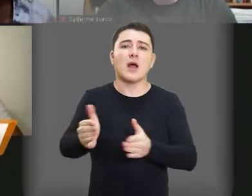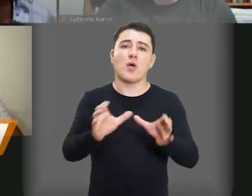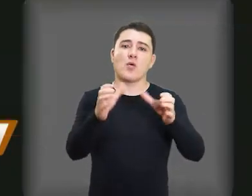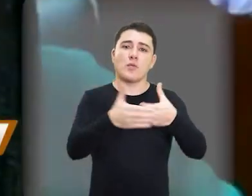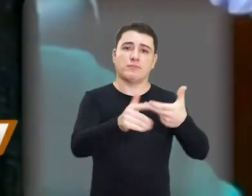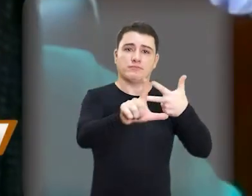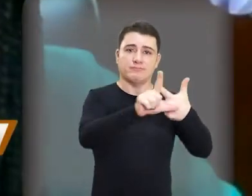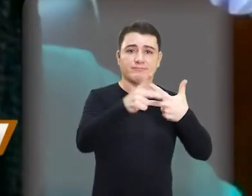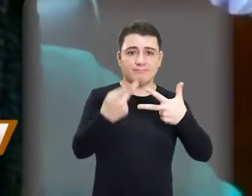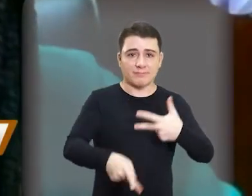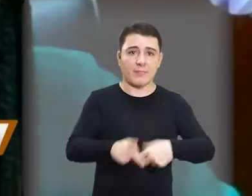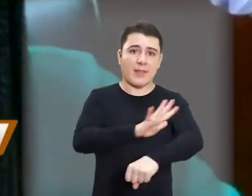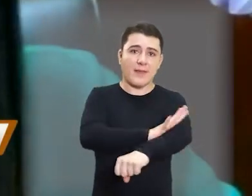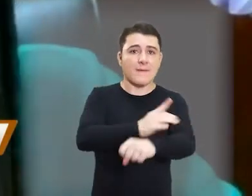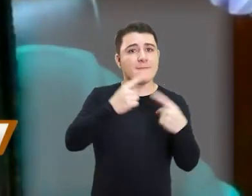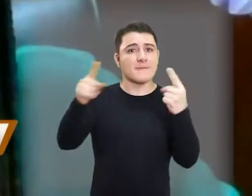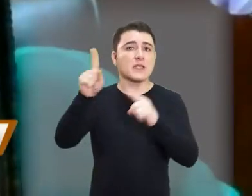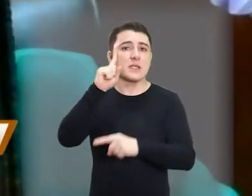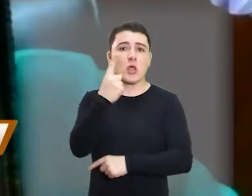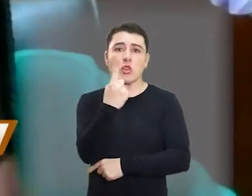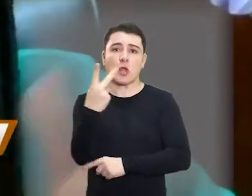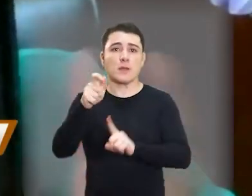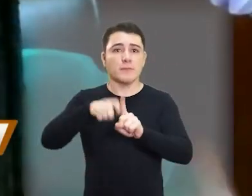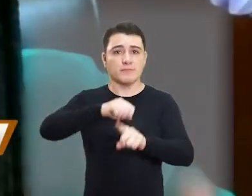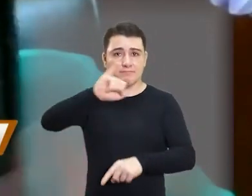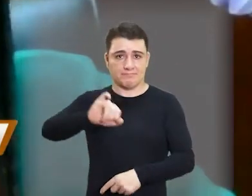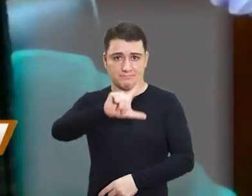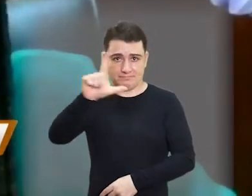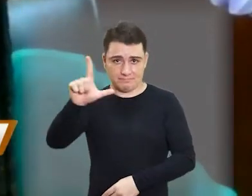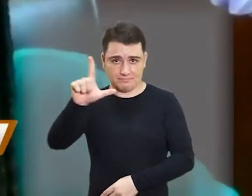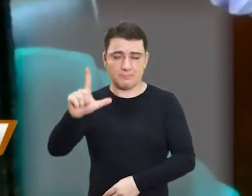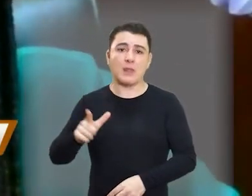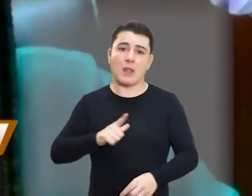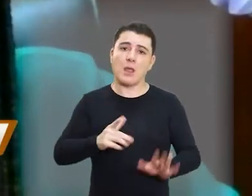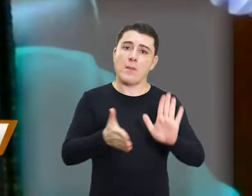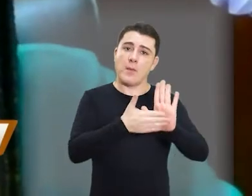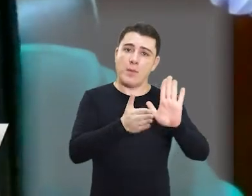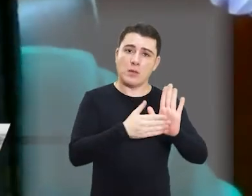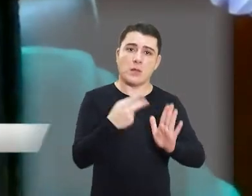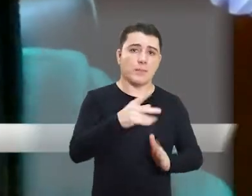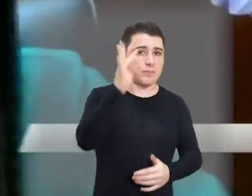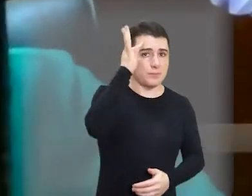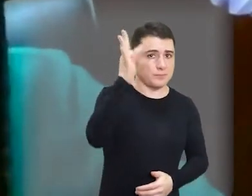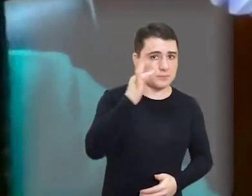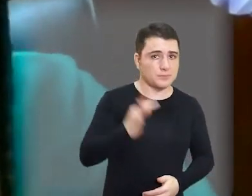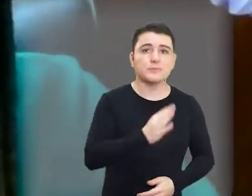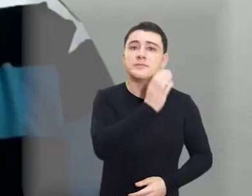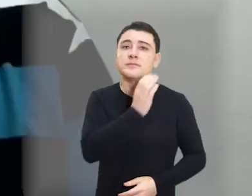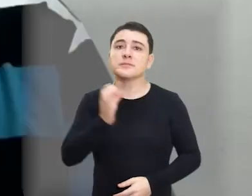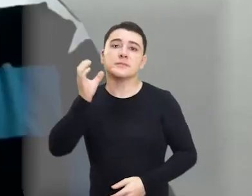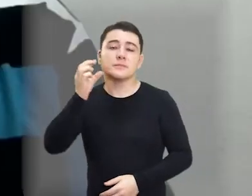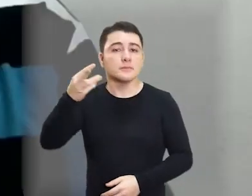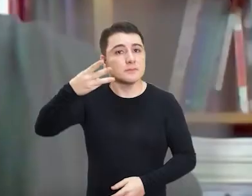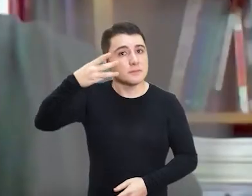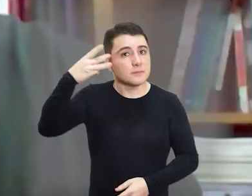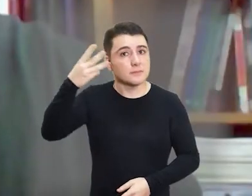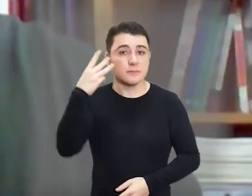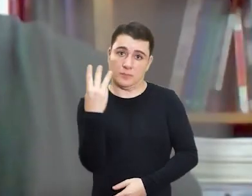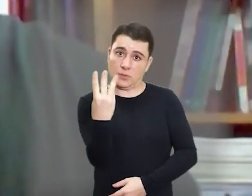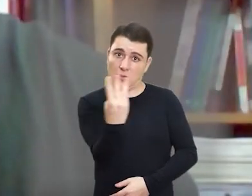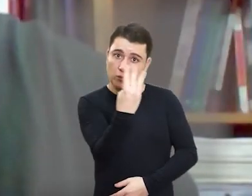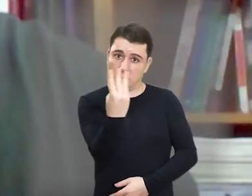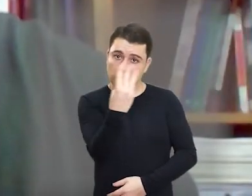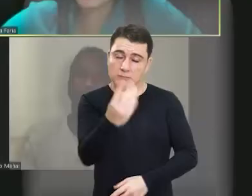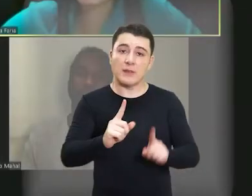lançamento da Frente Parlamentar Antirracista no dia 12 de julho. Composta pelos vereadores Tainara Faria, João Clemente e